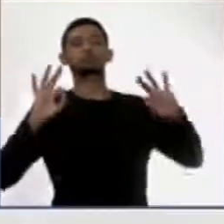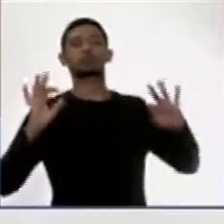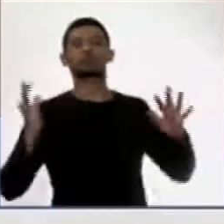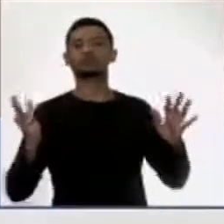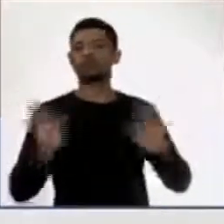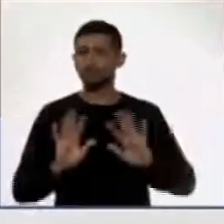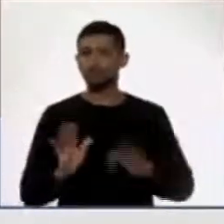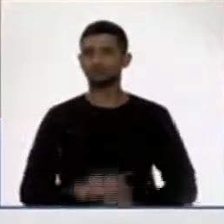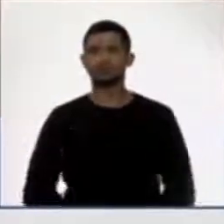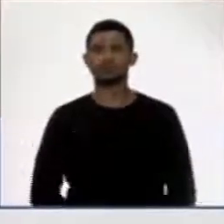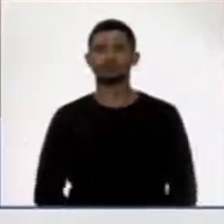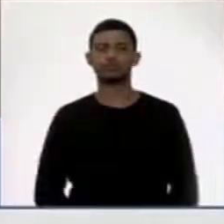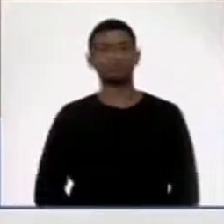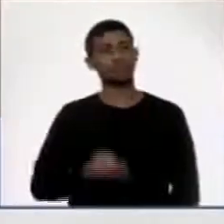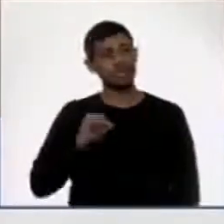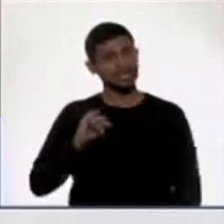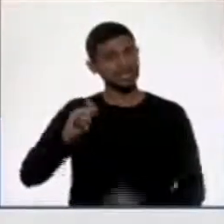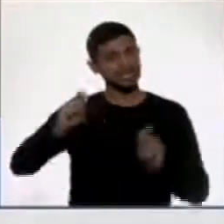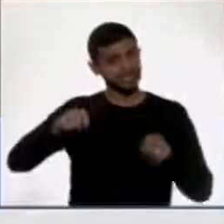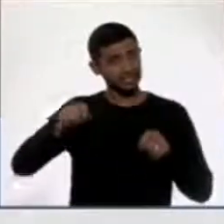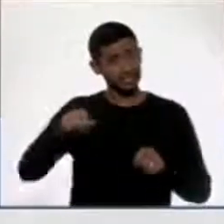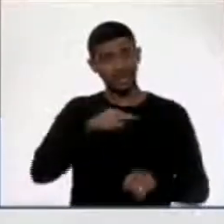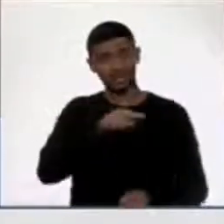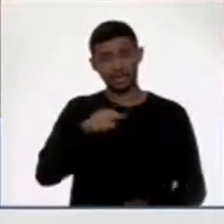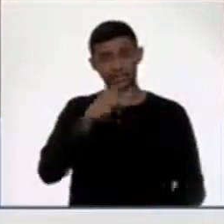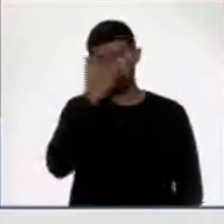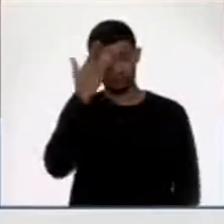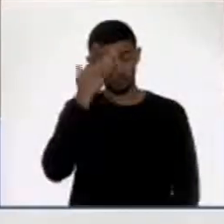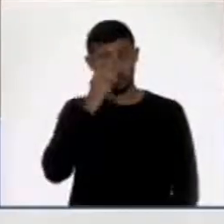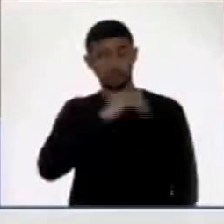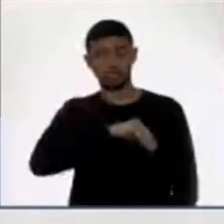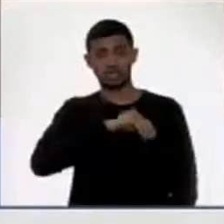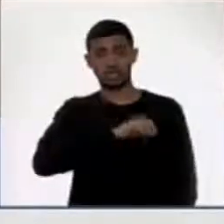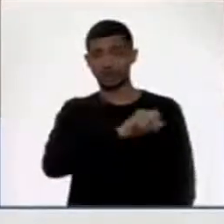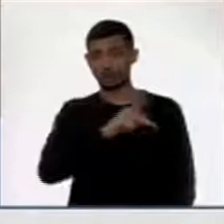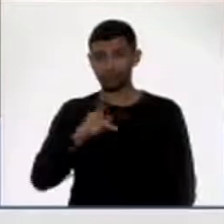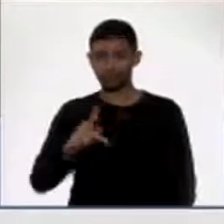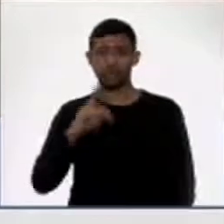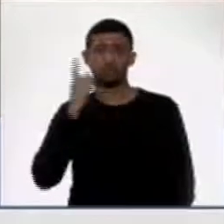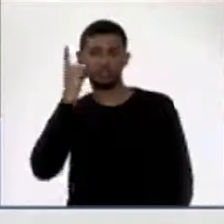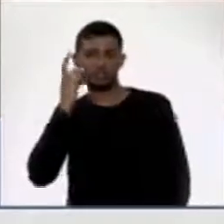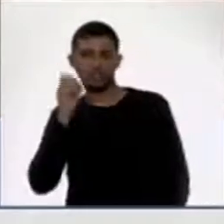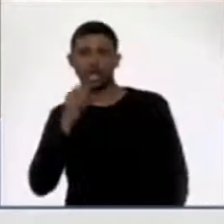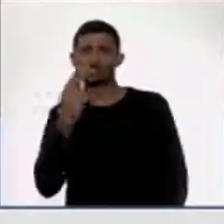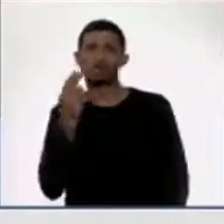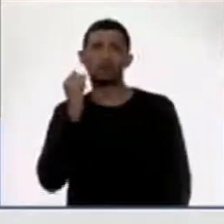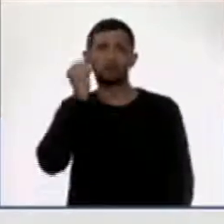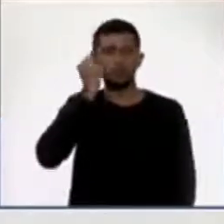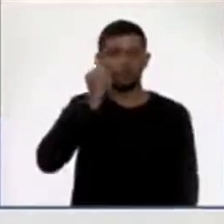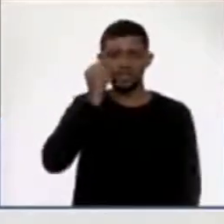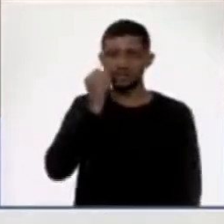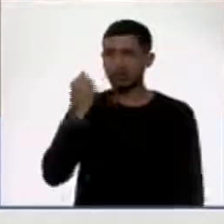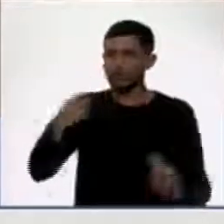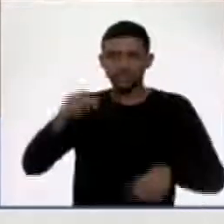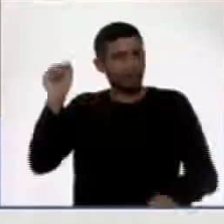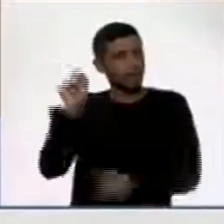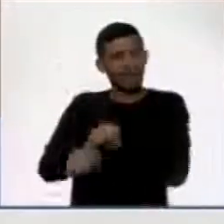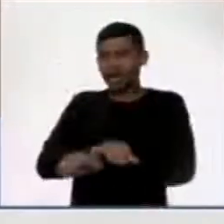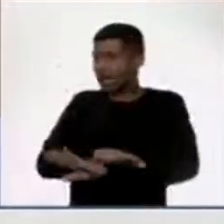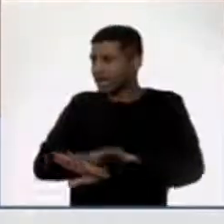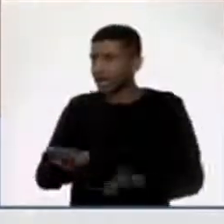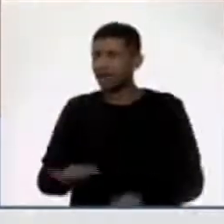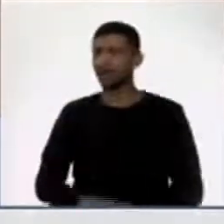Se ainda há a possibilidade de aposentadoria proporcional para os deputados e senadores, que se acabe com a